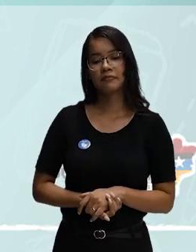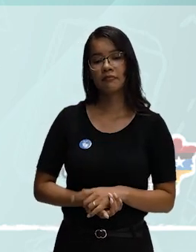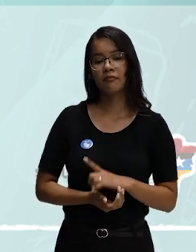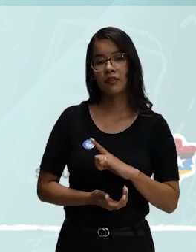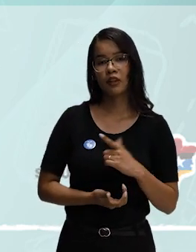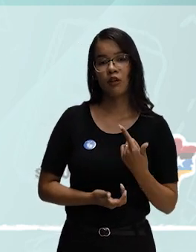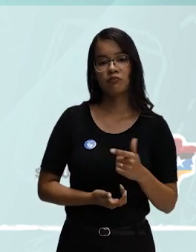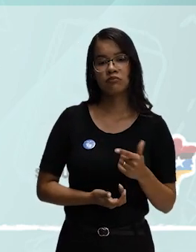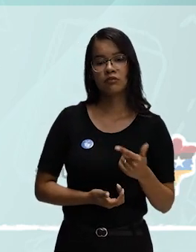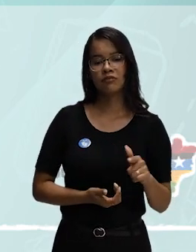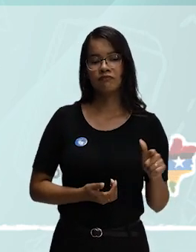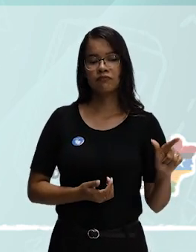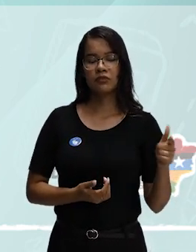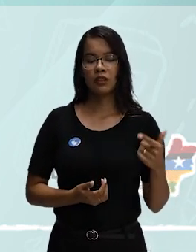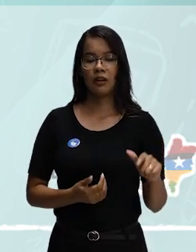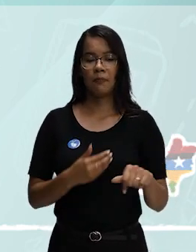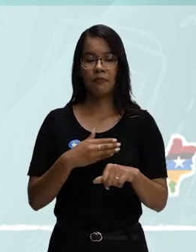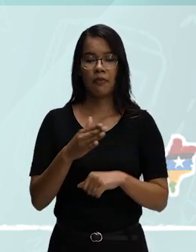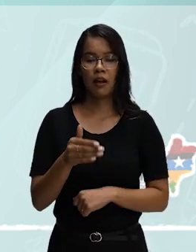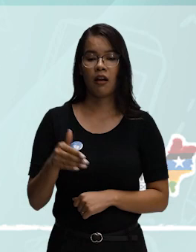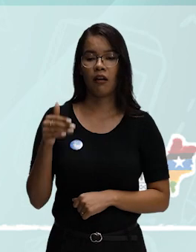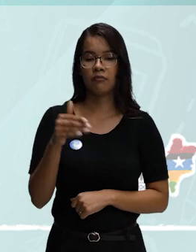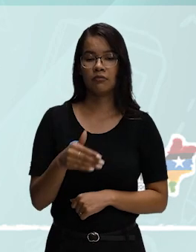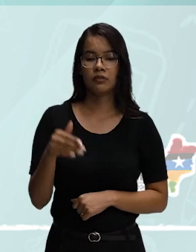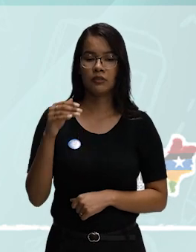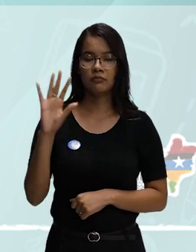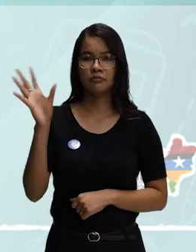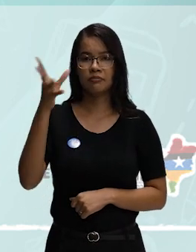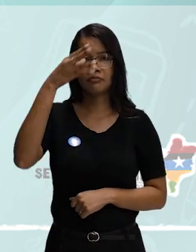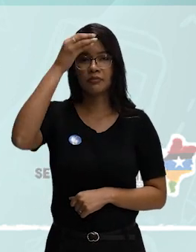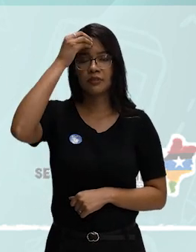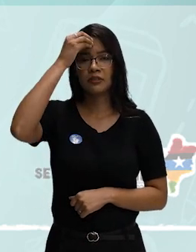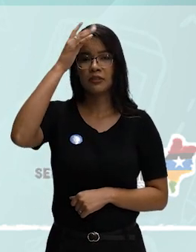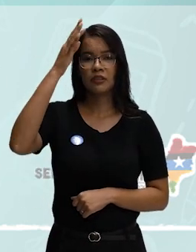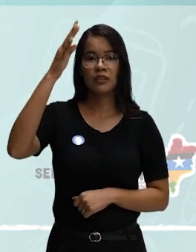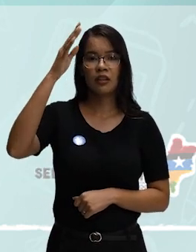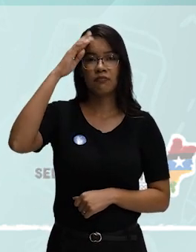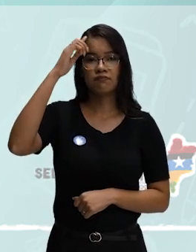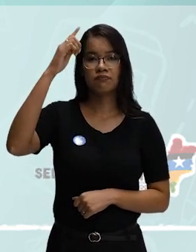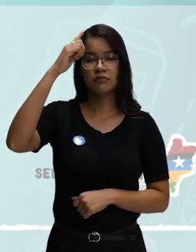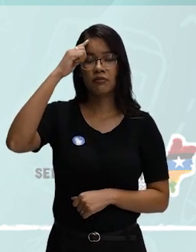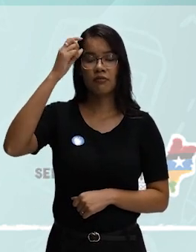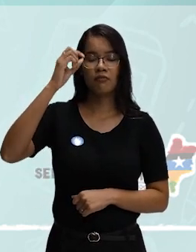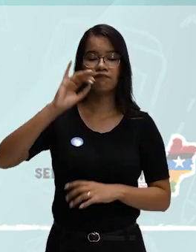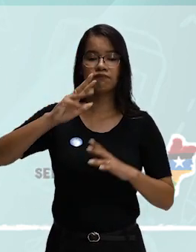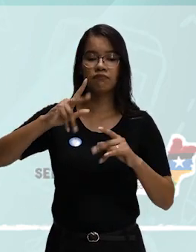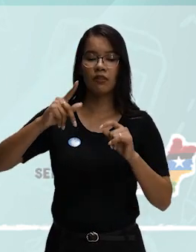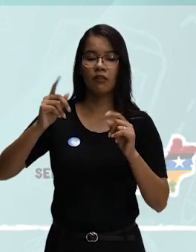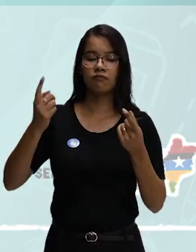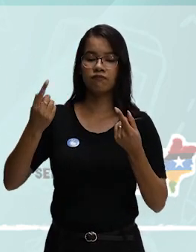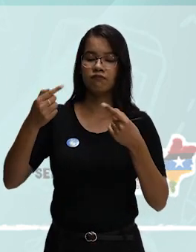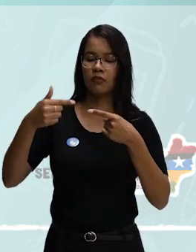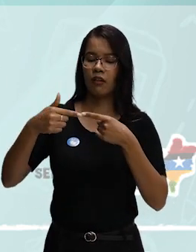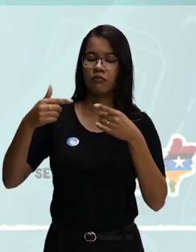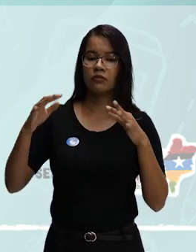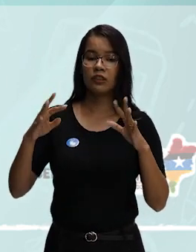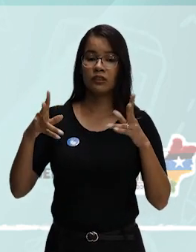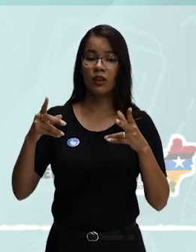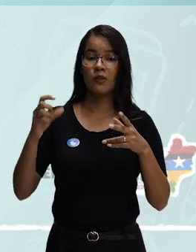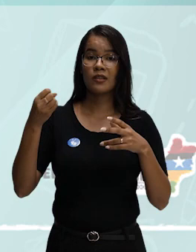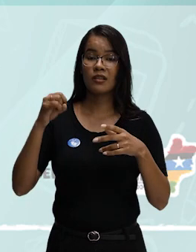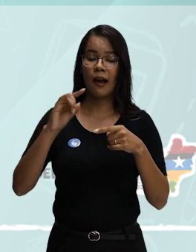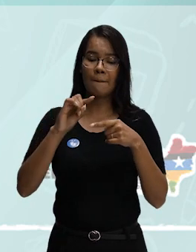não havia entre seus participantes uma coletânea de ideias comum a todos. Por isso, ela se dividiu em diversas tendências diferentes,